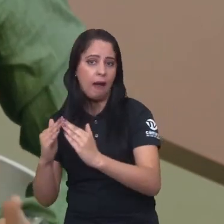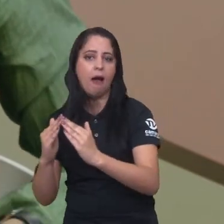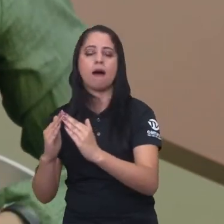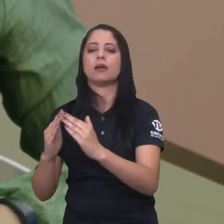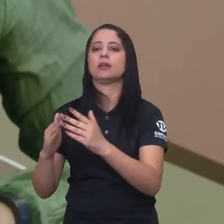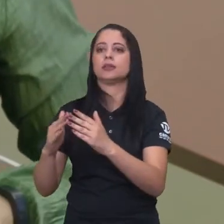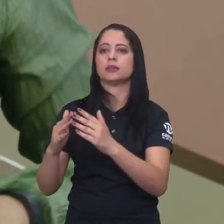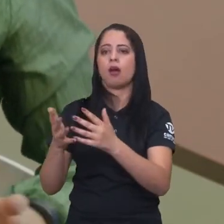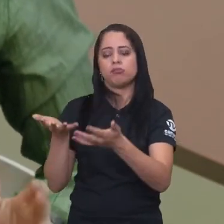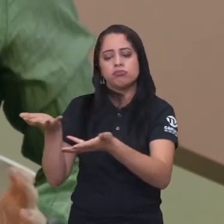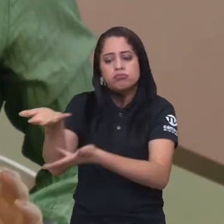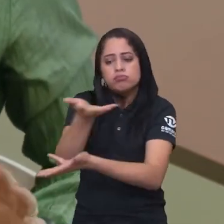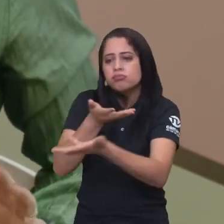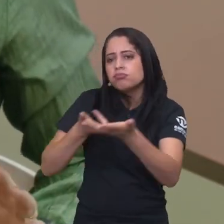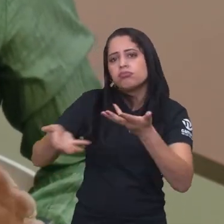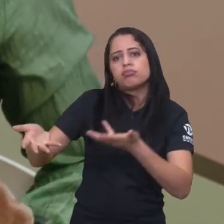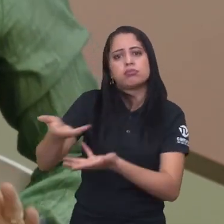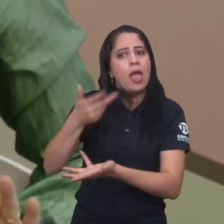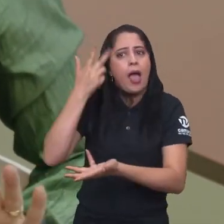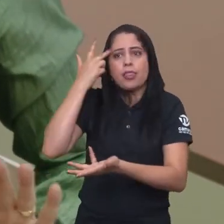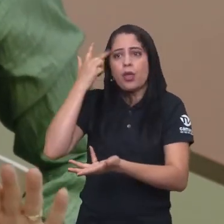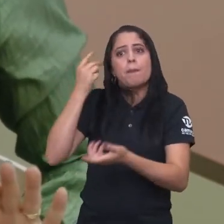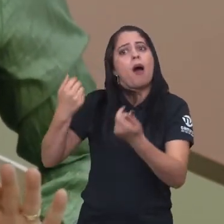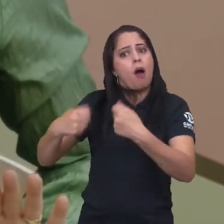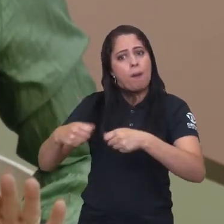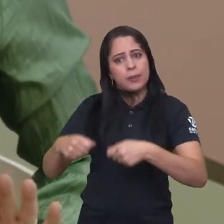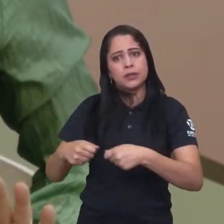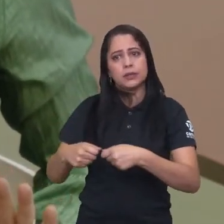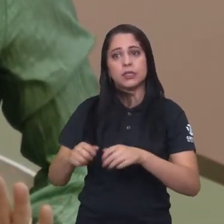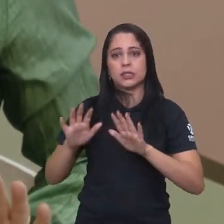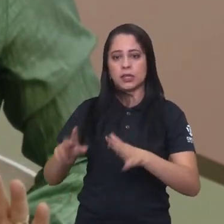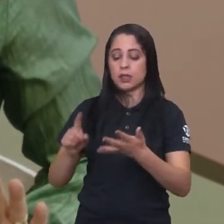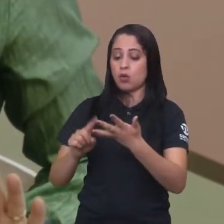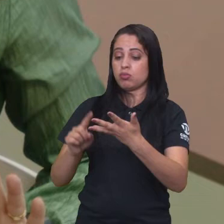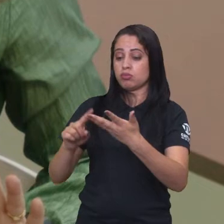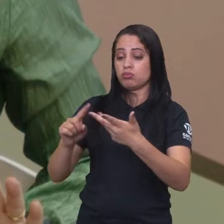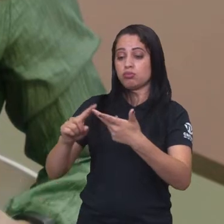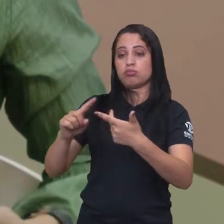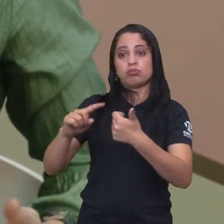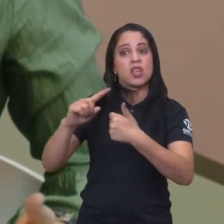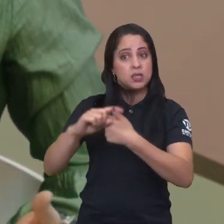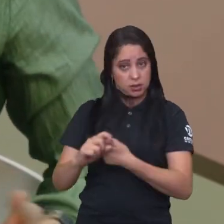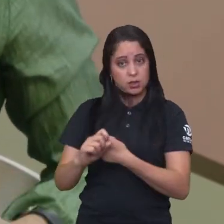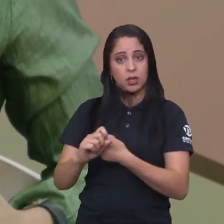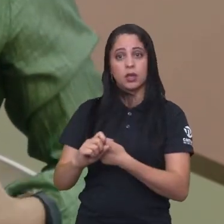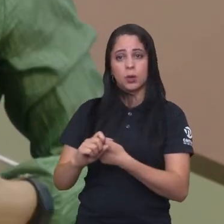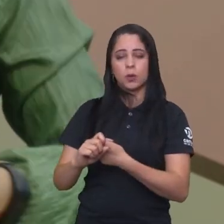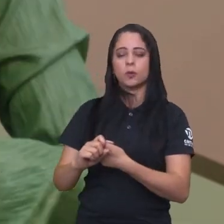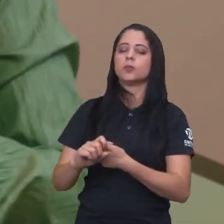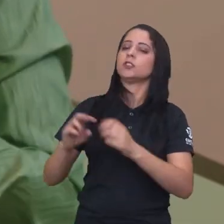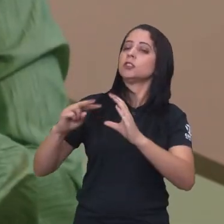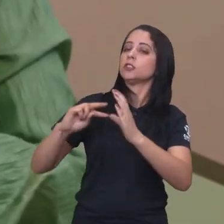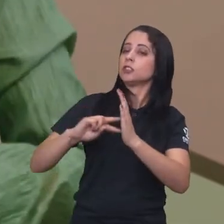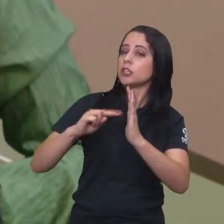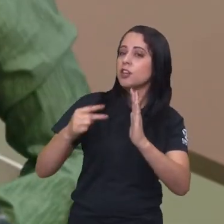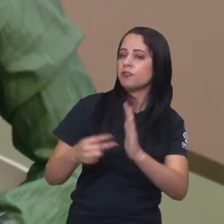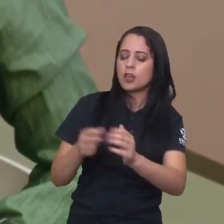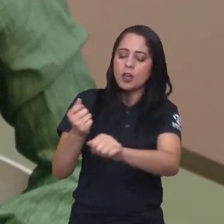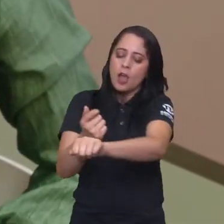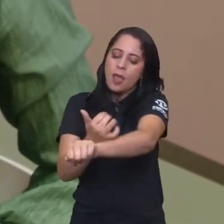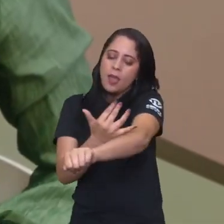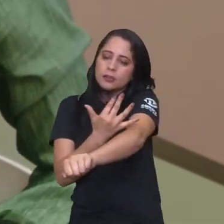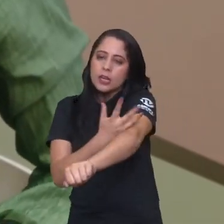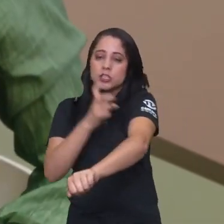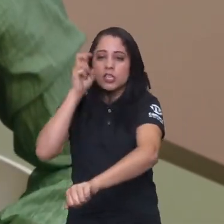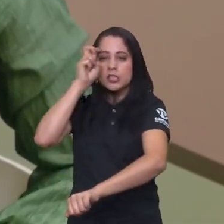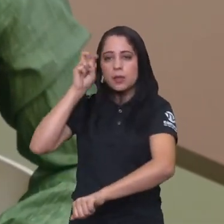casa, seja nos nossos relacionamentos. Então, todas essas 5 características que vocês trouxeram são as características que vêm na definição ali de